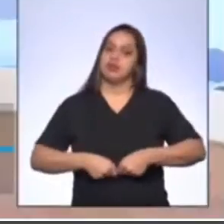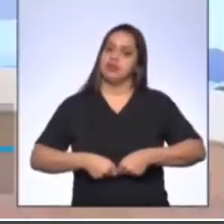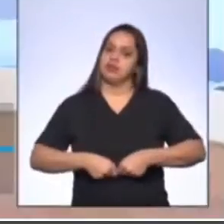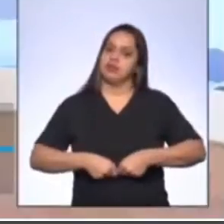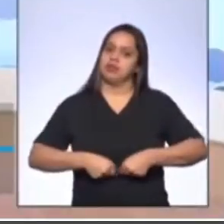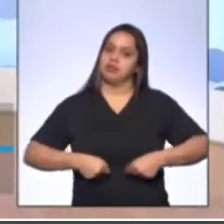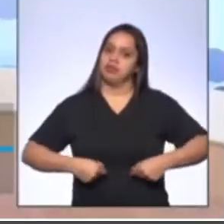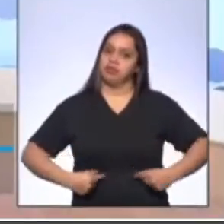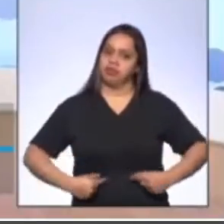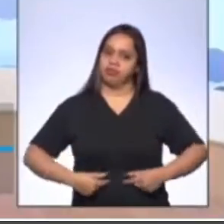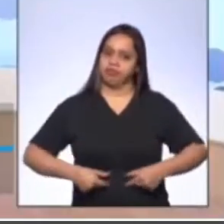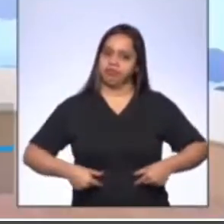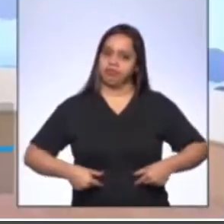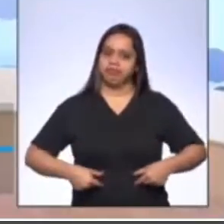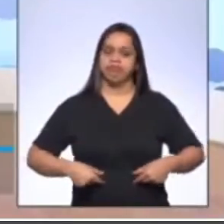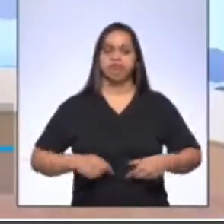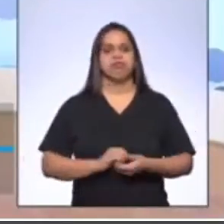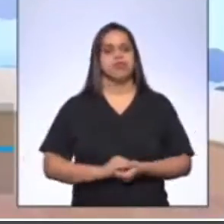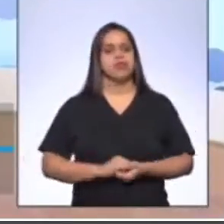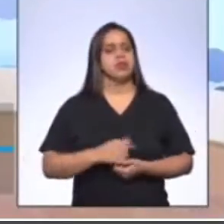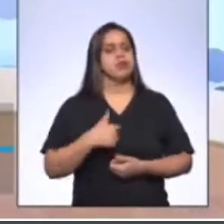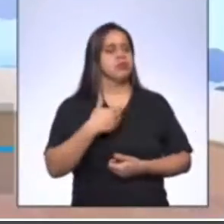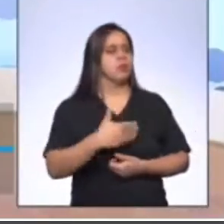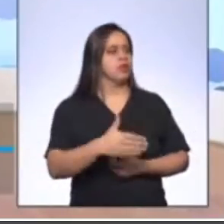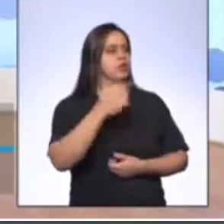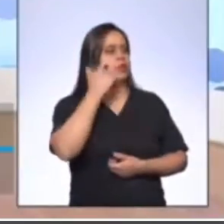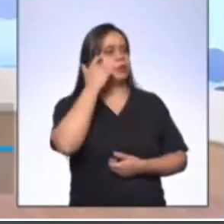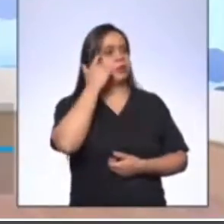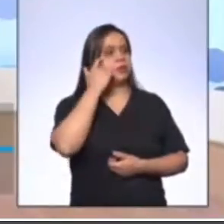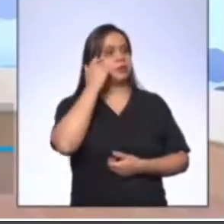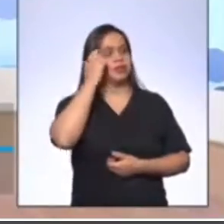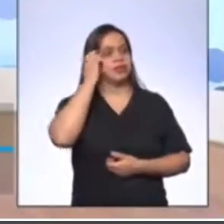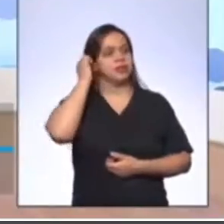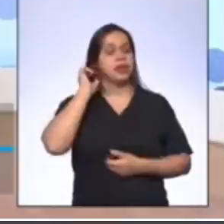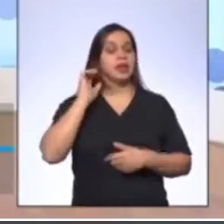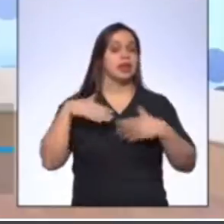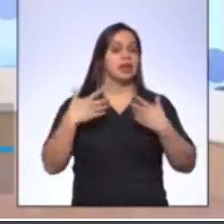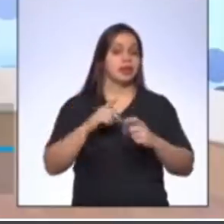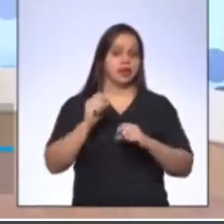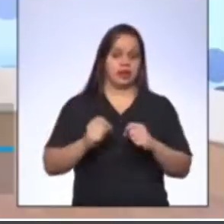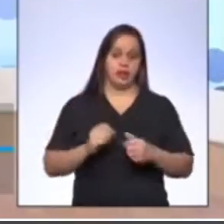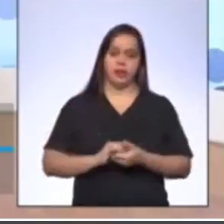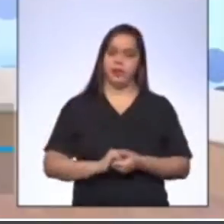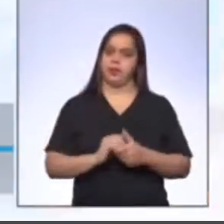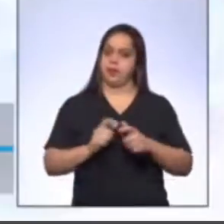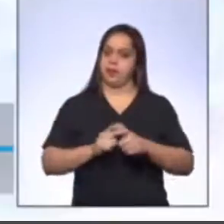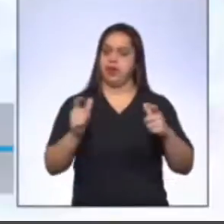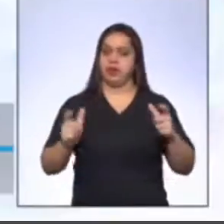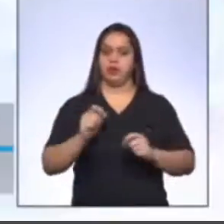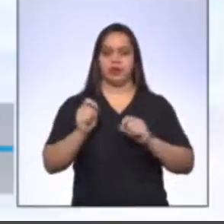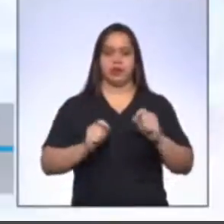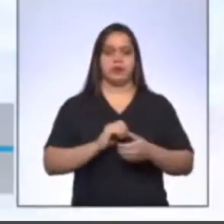e por aí vai professor ok gente então assim a maior